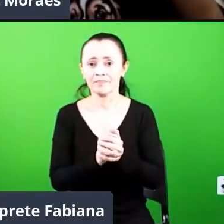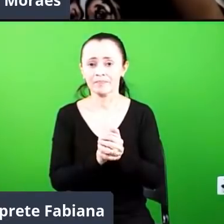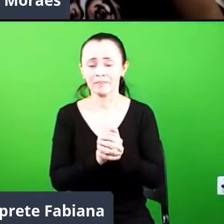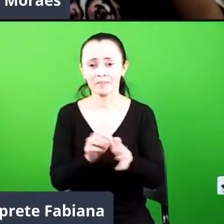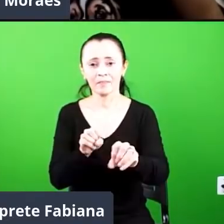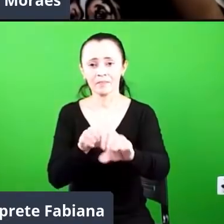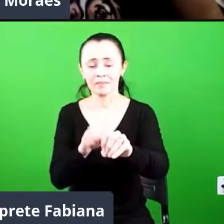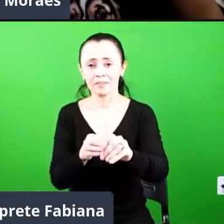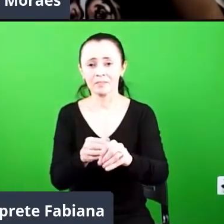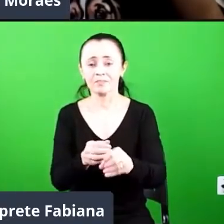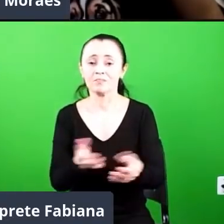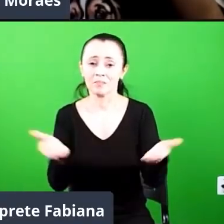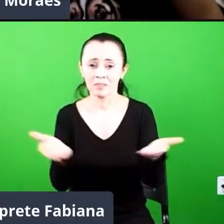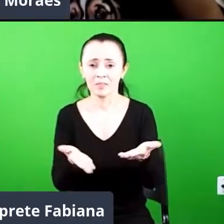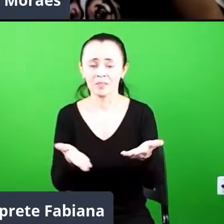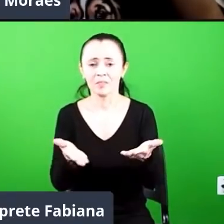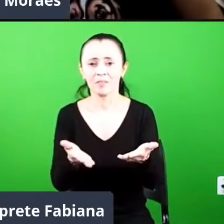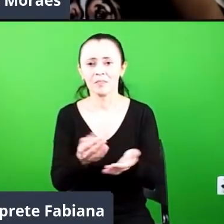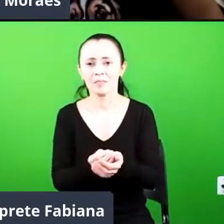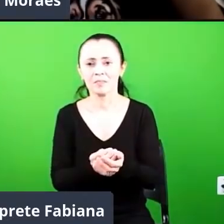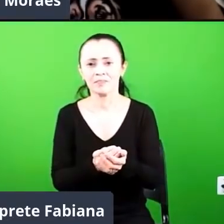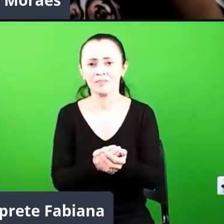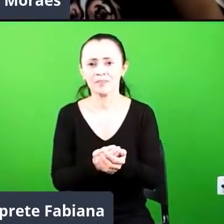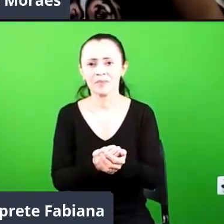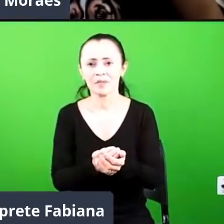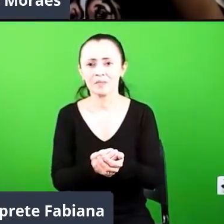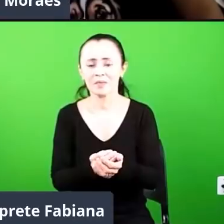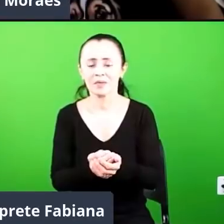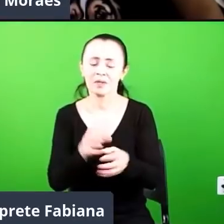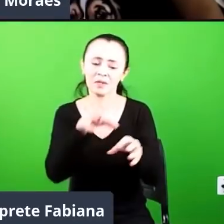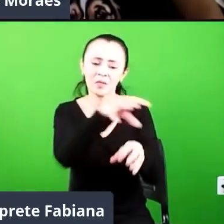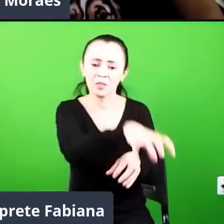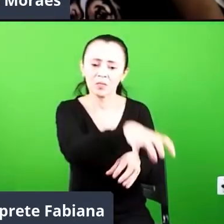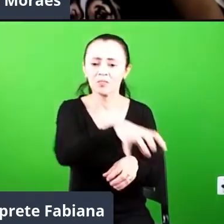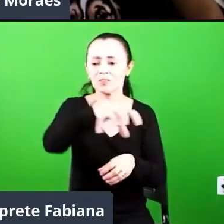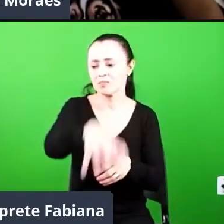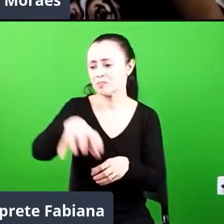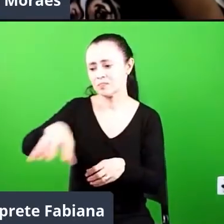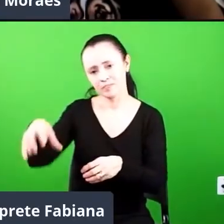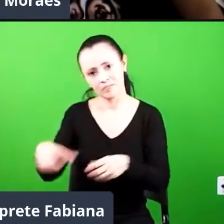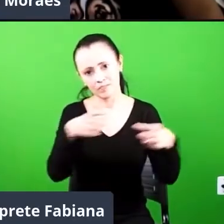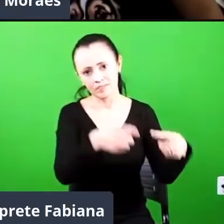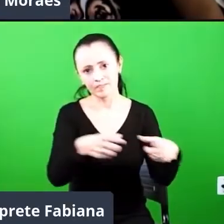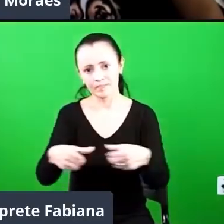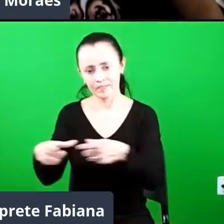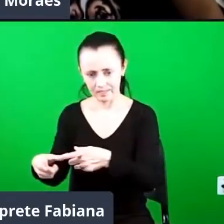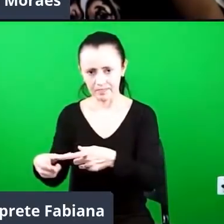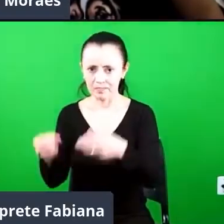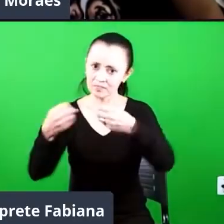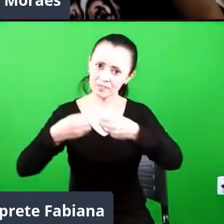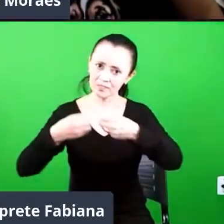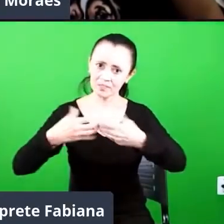ensino remoto, ela está se deslocando para outros espaços. Então, quando eu falava em educação, eu tinha um ponto